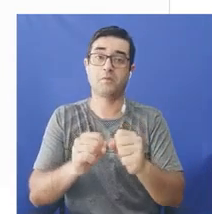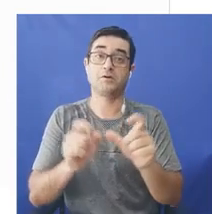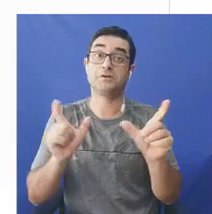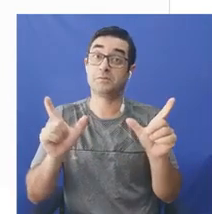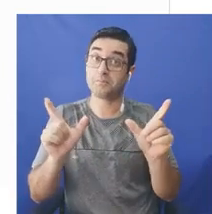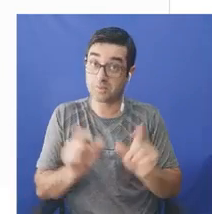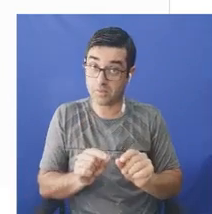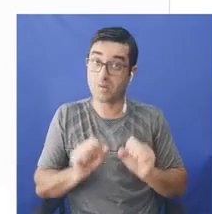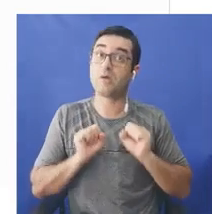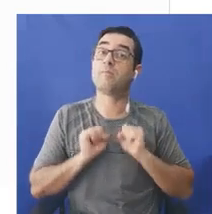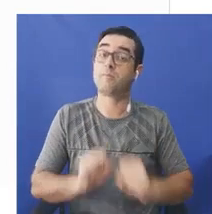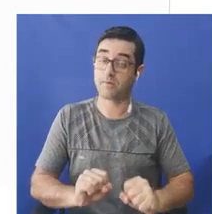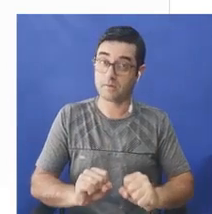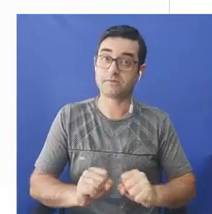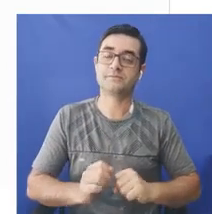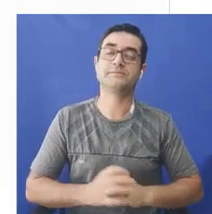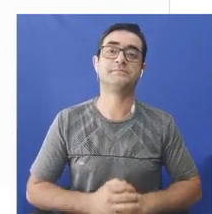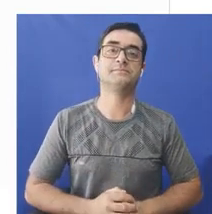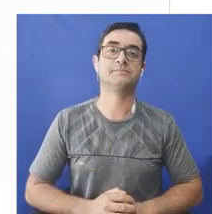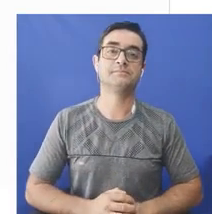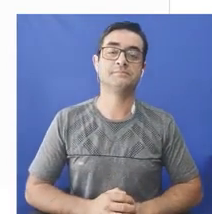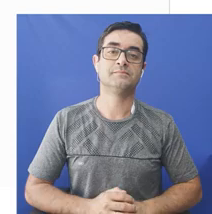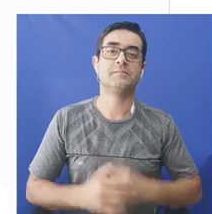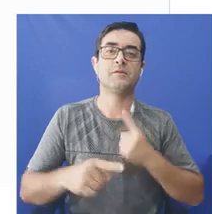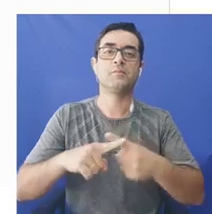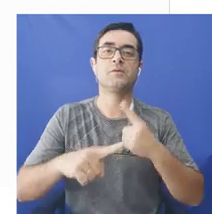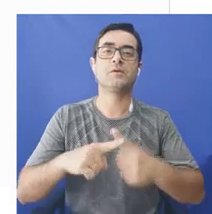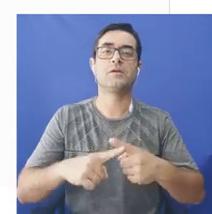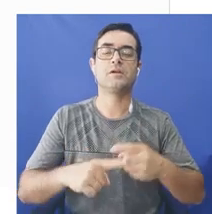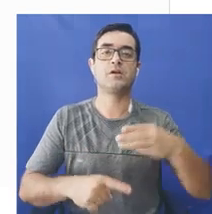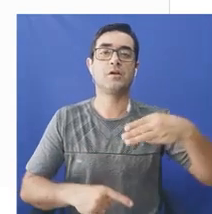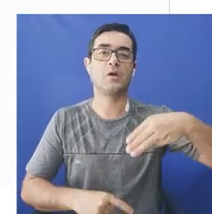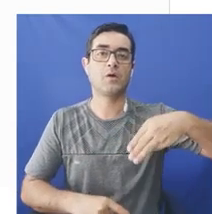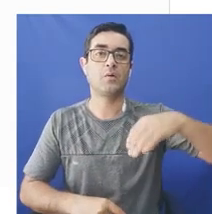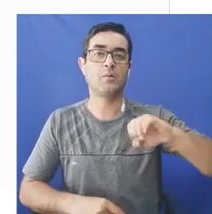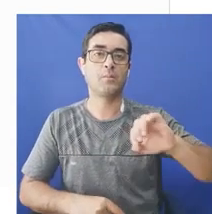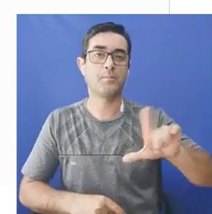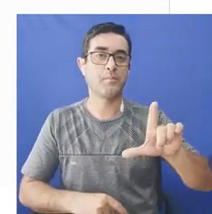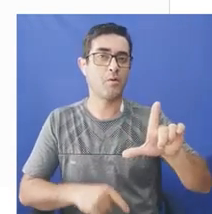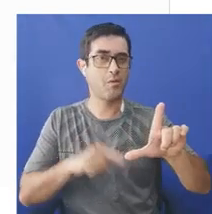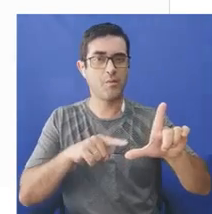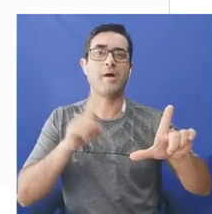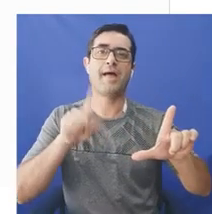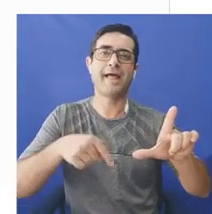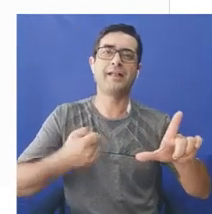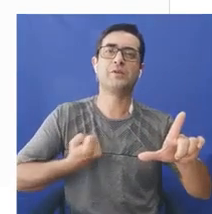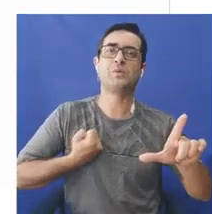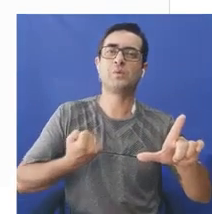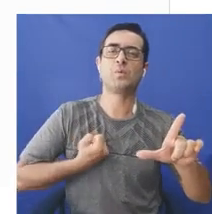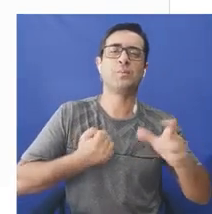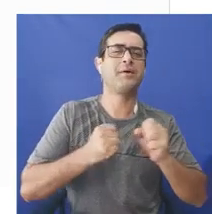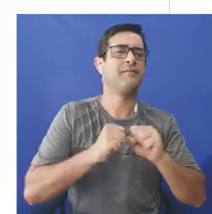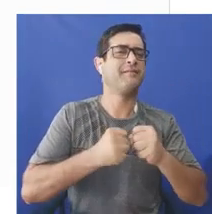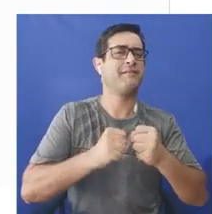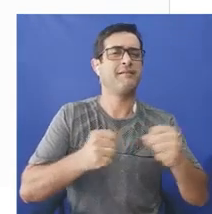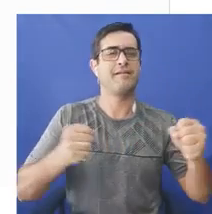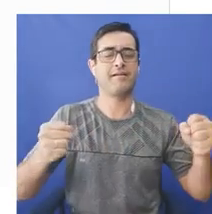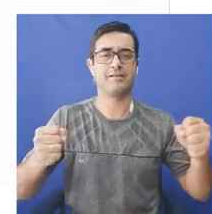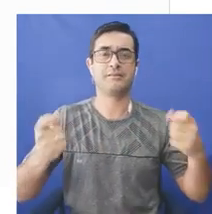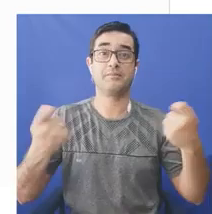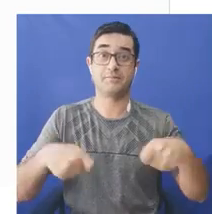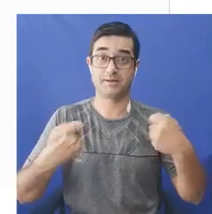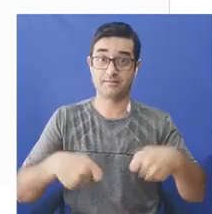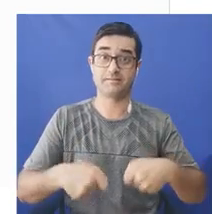ter menor ainda, eu posso ter uma quantidade extremamente pequena. Porque o mol é um número muito